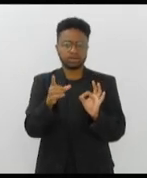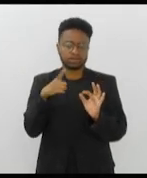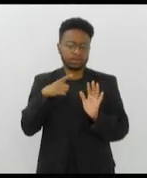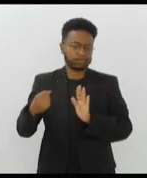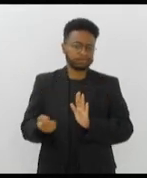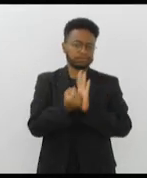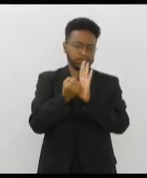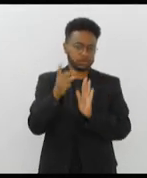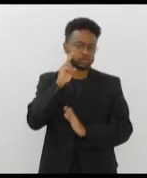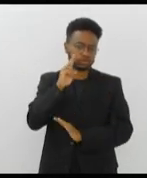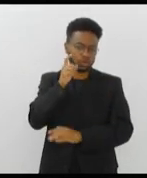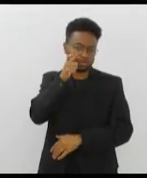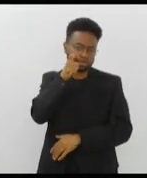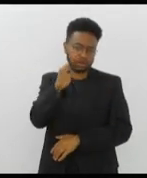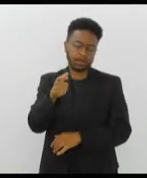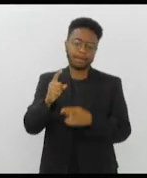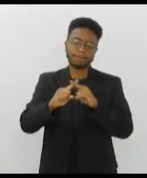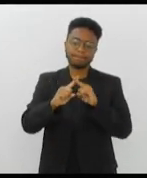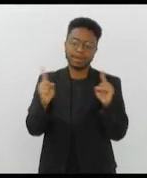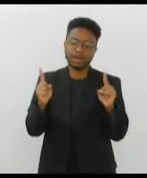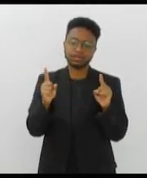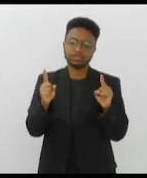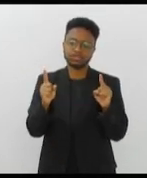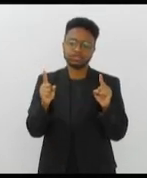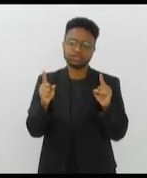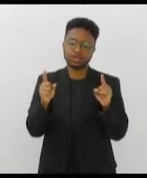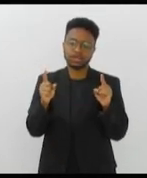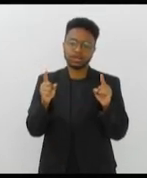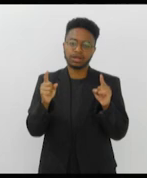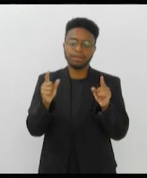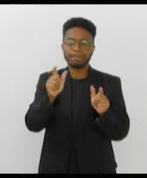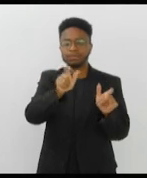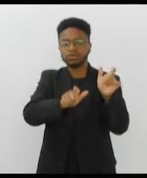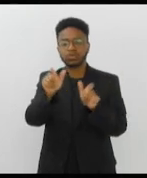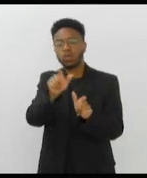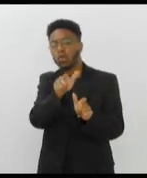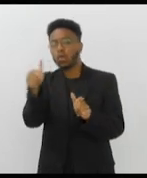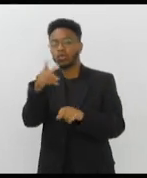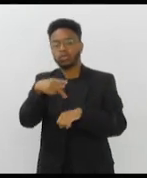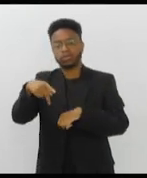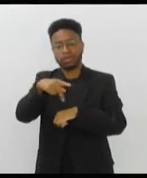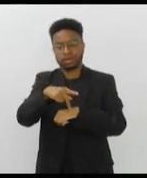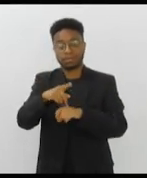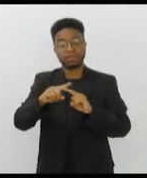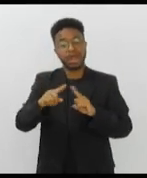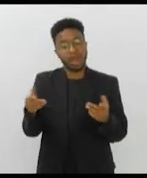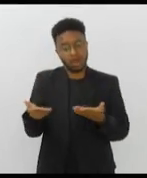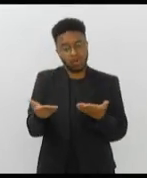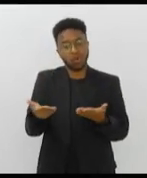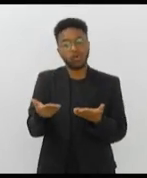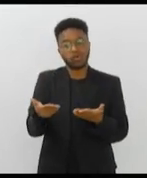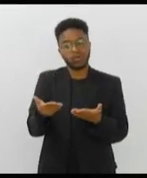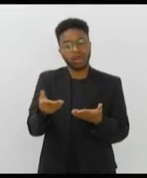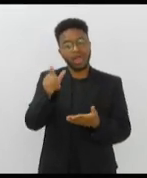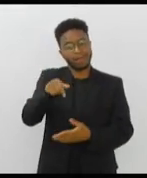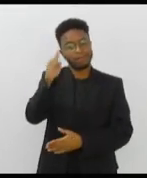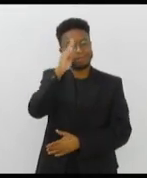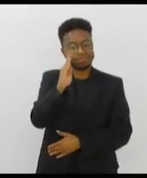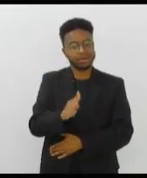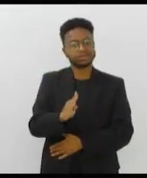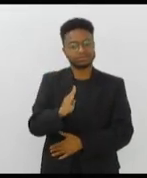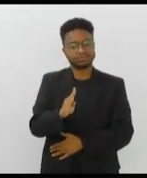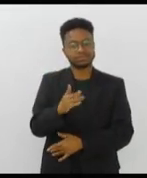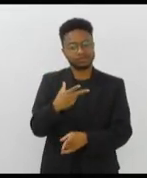históricos interessantes, mas com atletas de outros países, né? Desta vez foram com brasileiras,